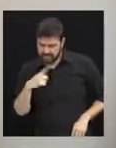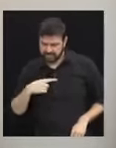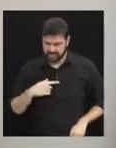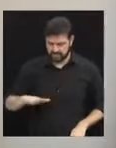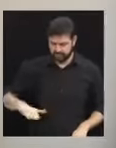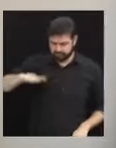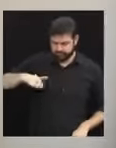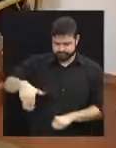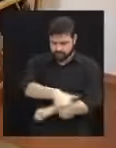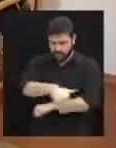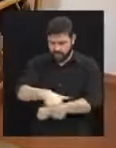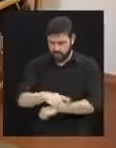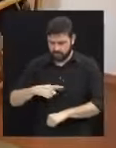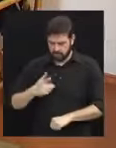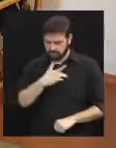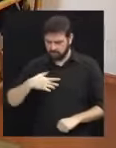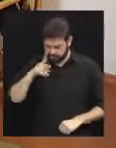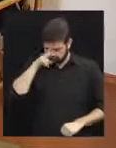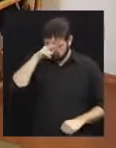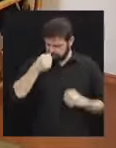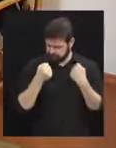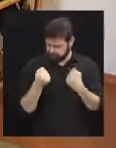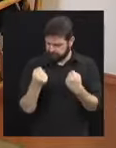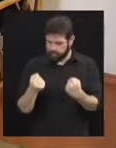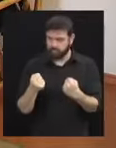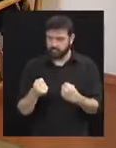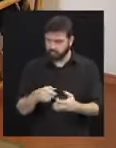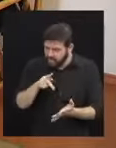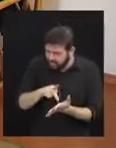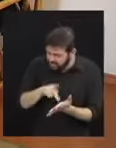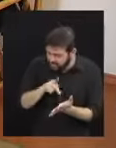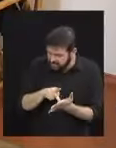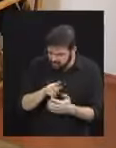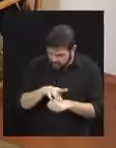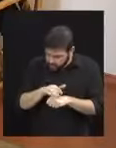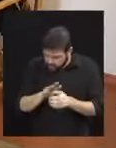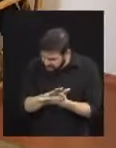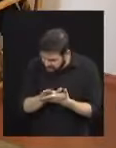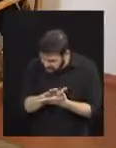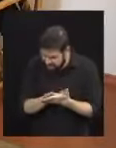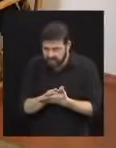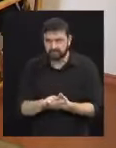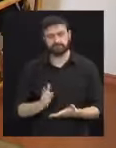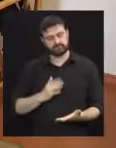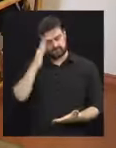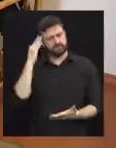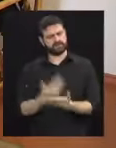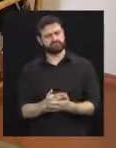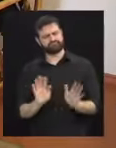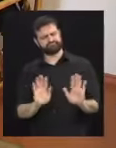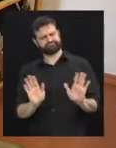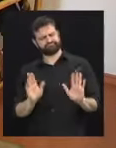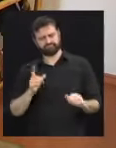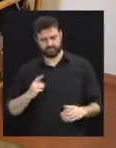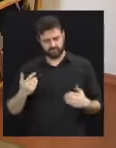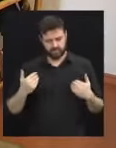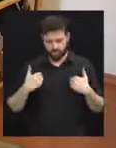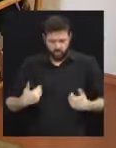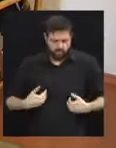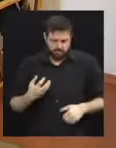rua, que eles são mais fortes, têm a saúde mais forte. É um mito ou é verdade? Eu acredito que não. O organismo